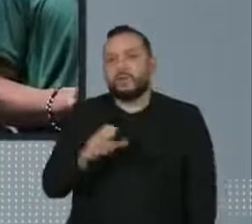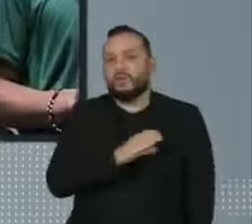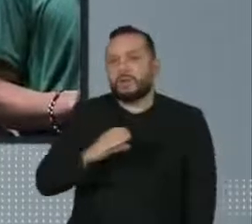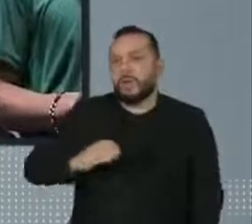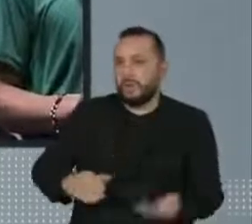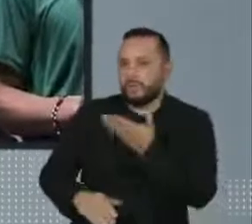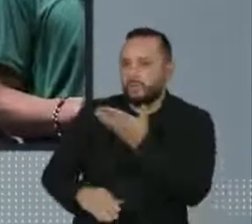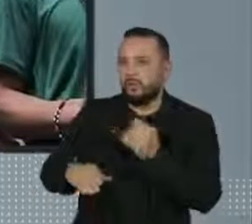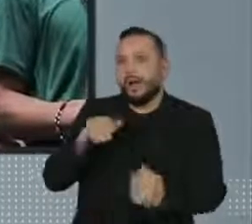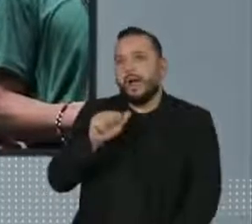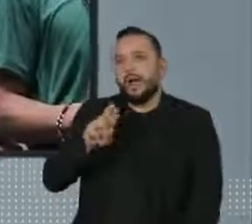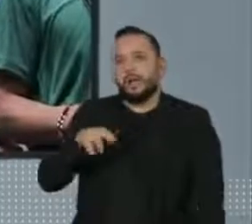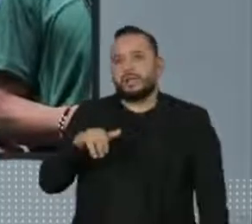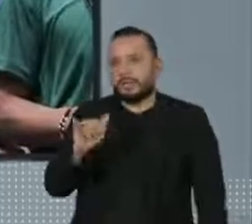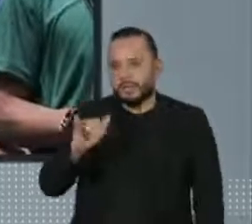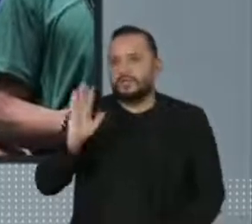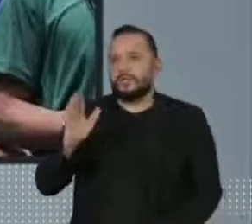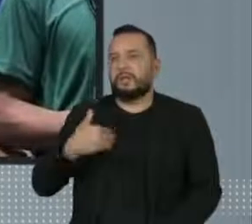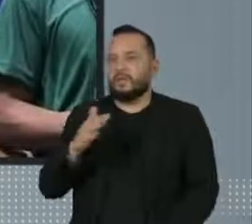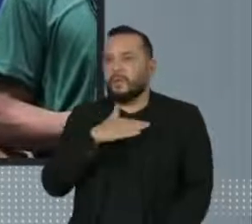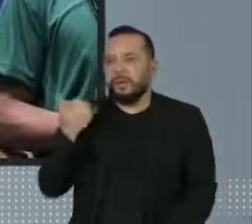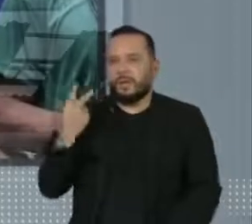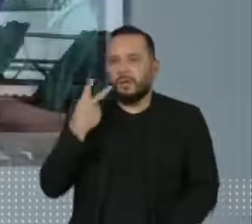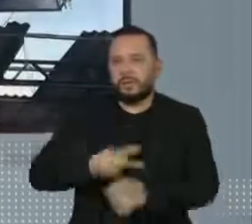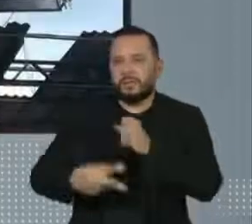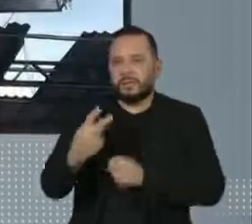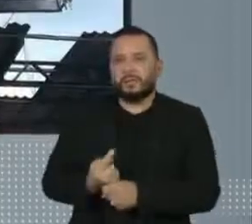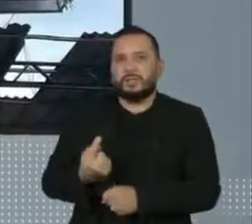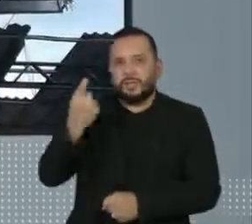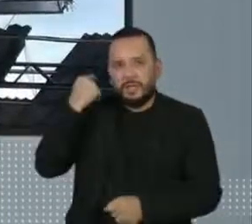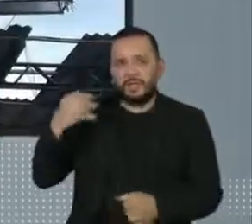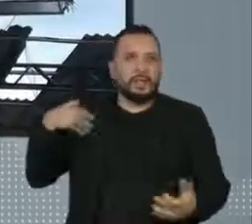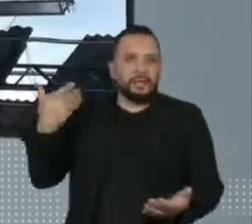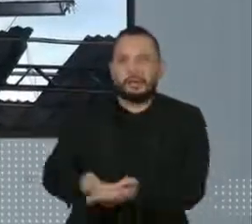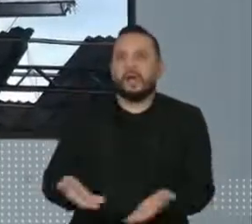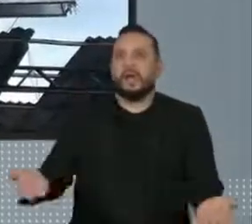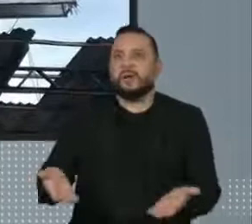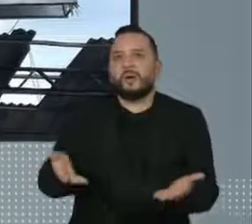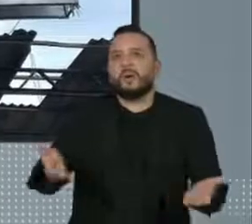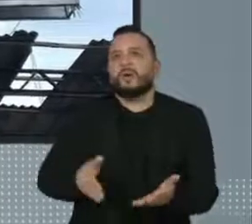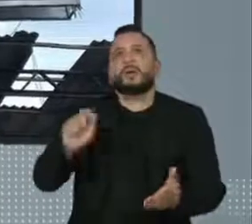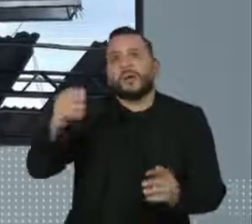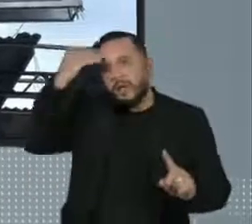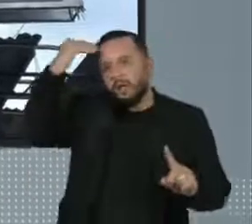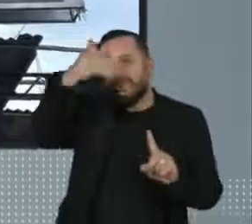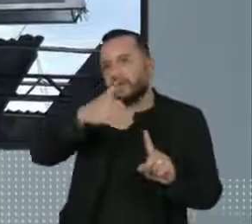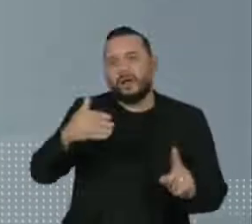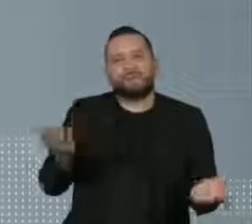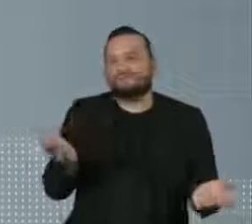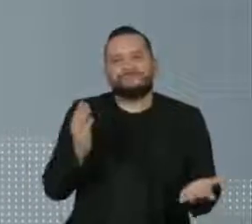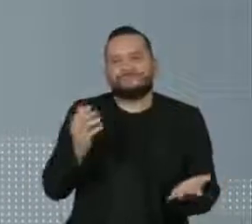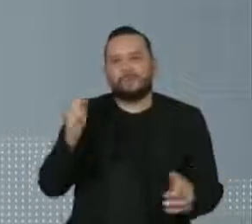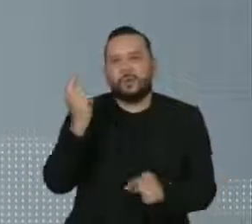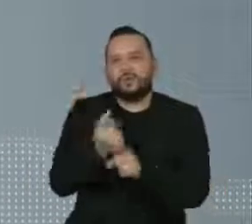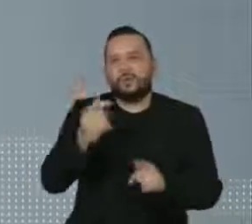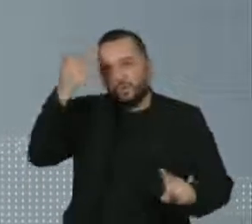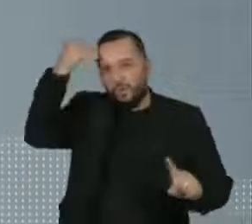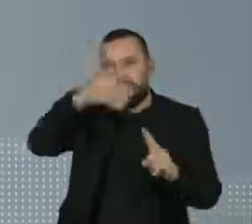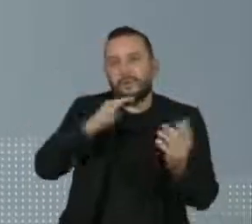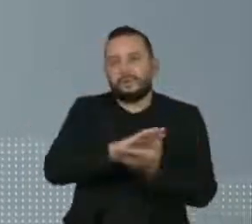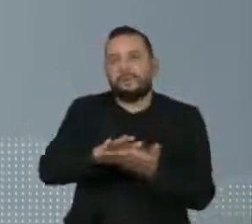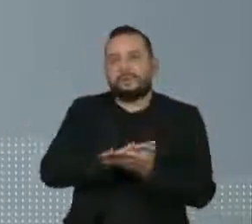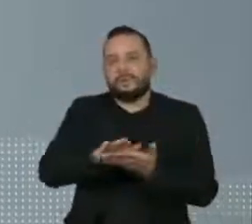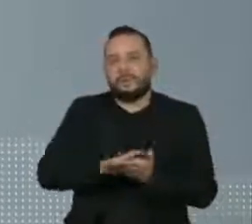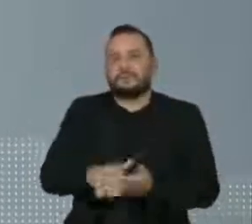Ari Urueu-Auau, foi assassinado há 2 anos e até agora ninguém foi responsabilizado. Ele foi o